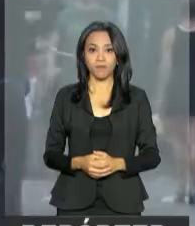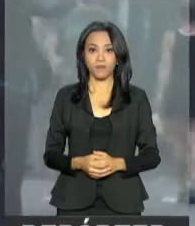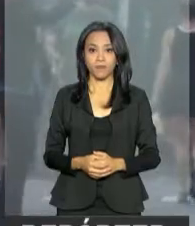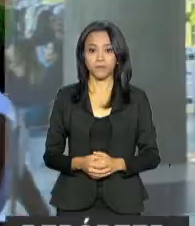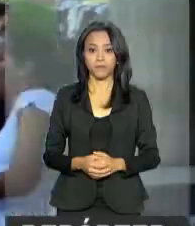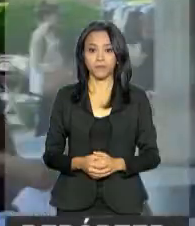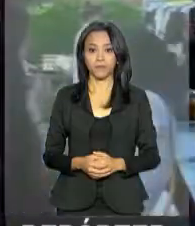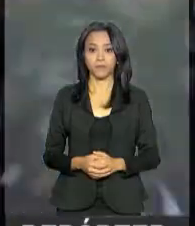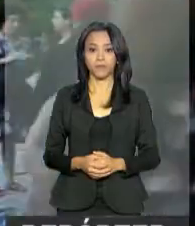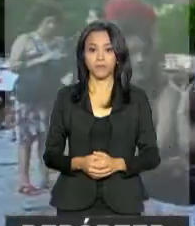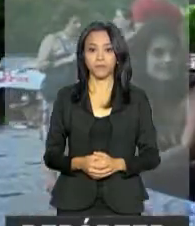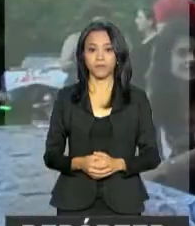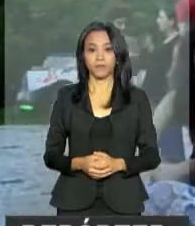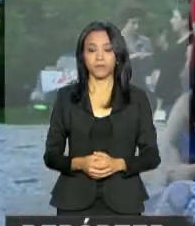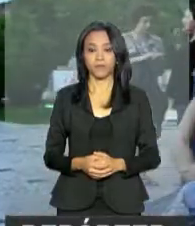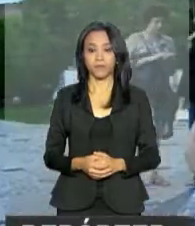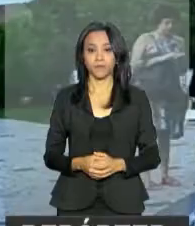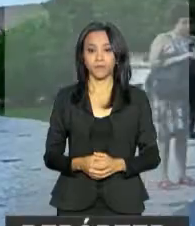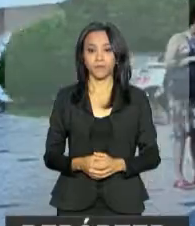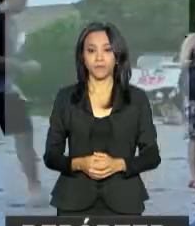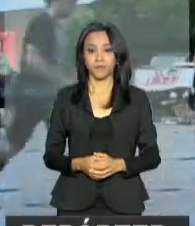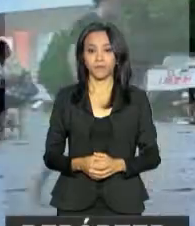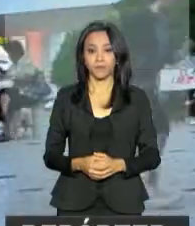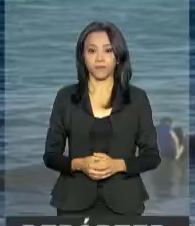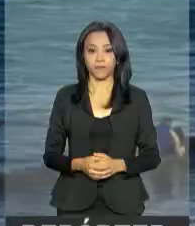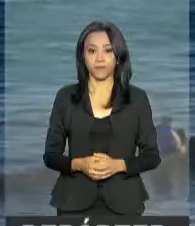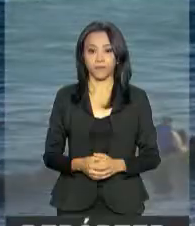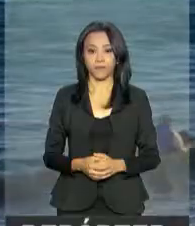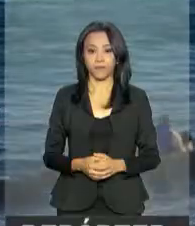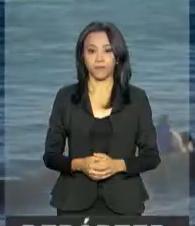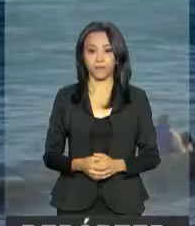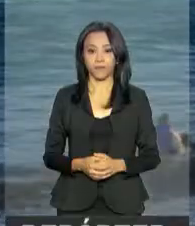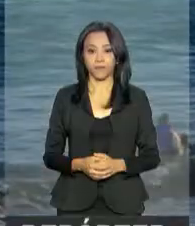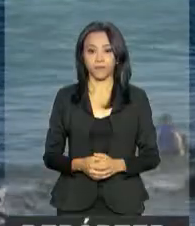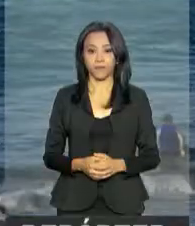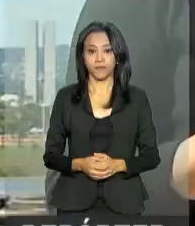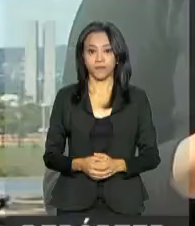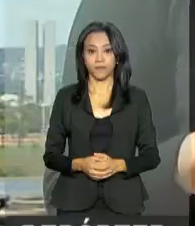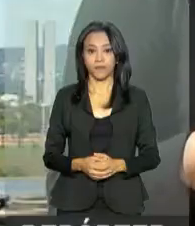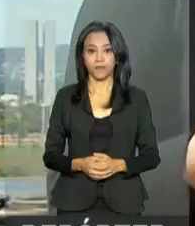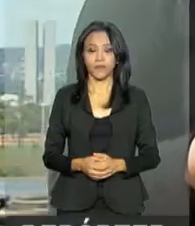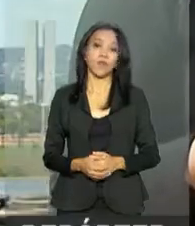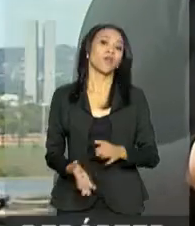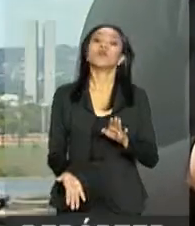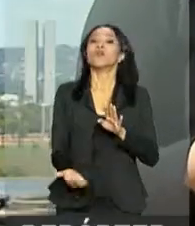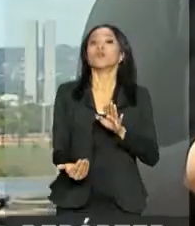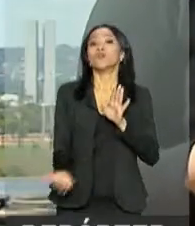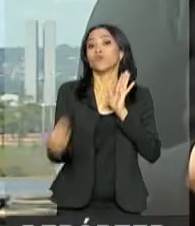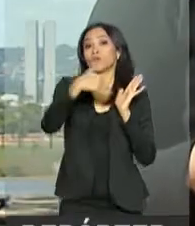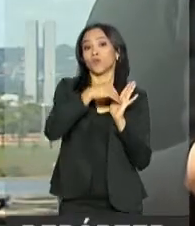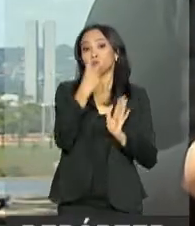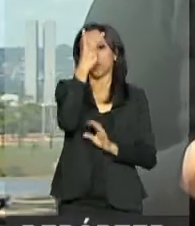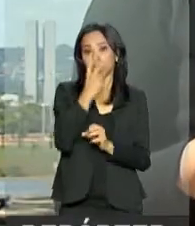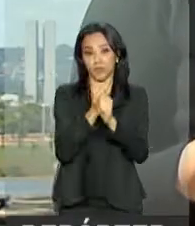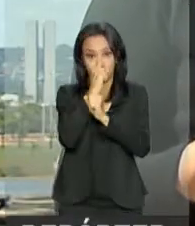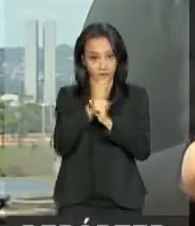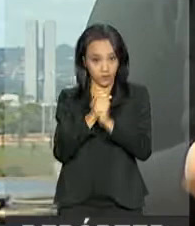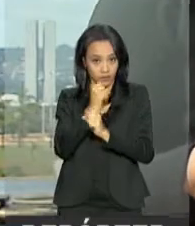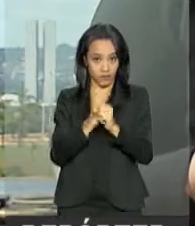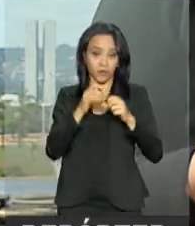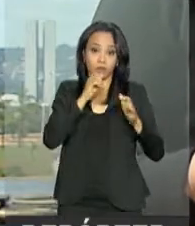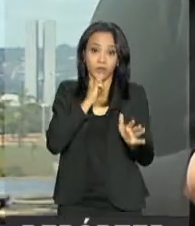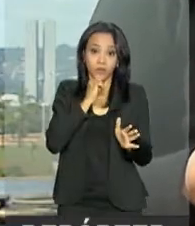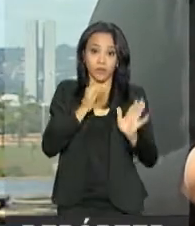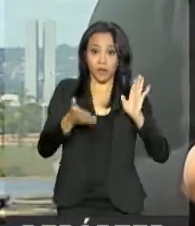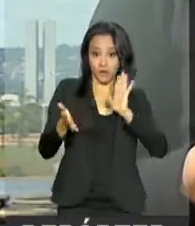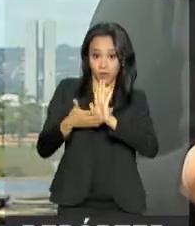Nos últimos 2 anos, medidas como a